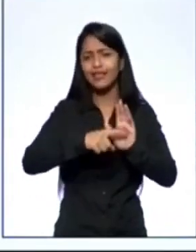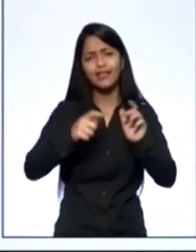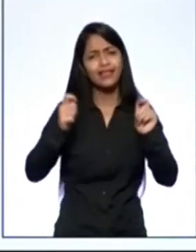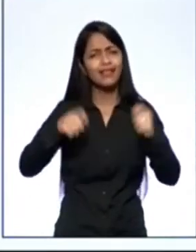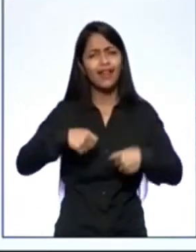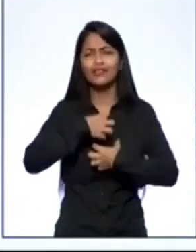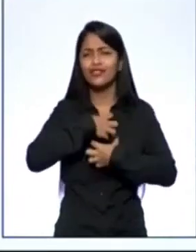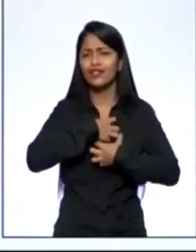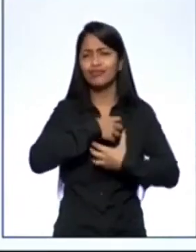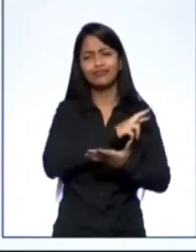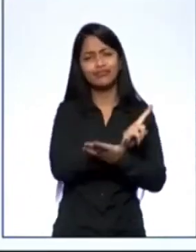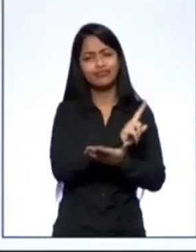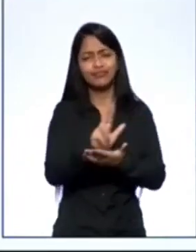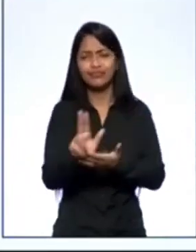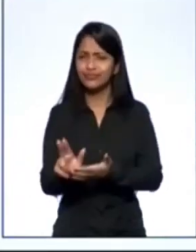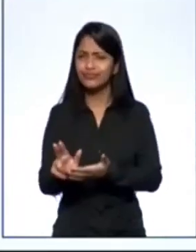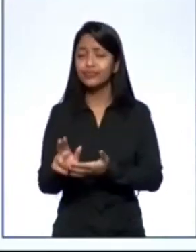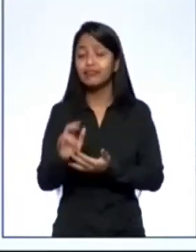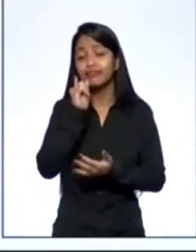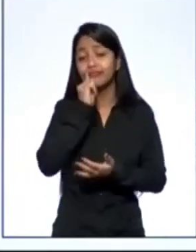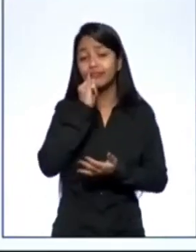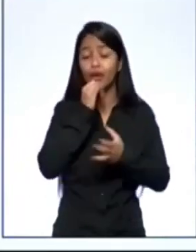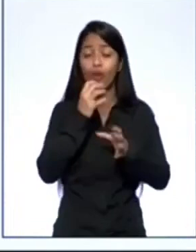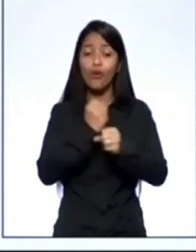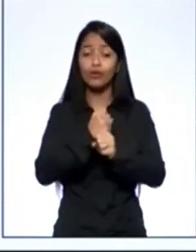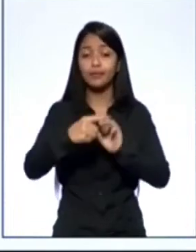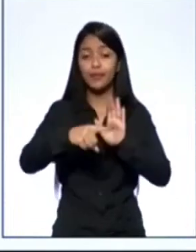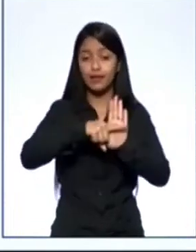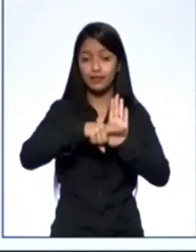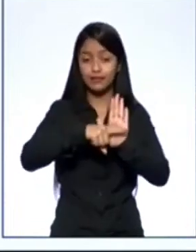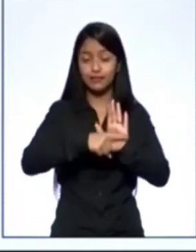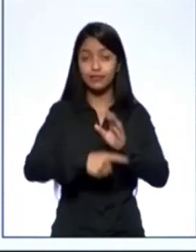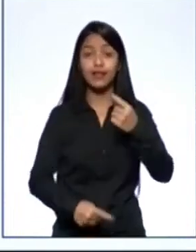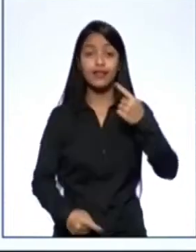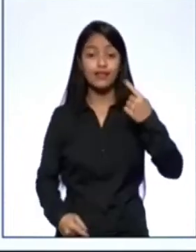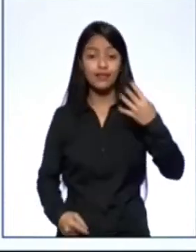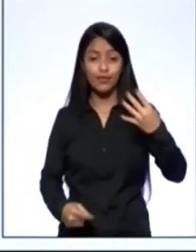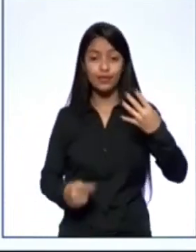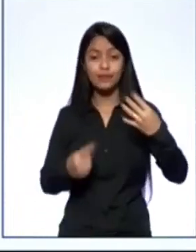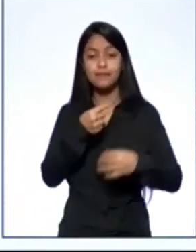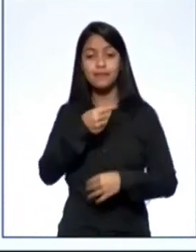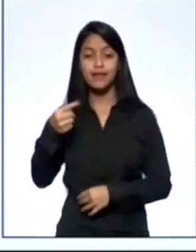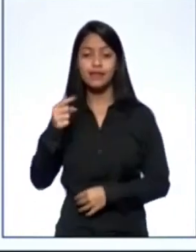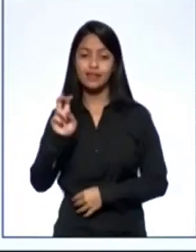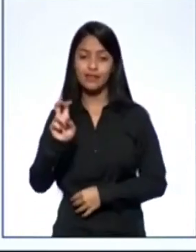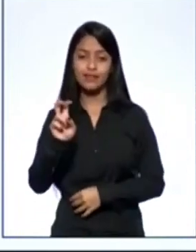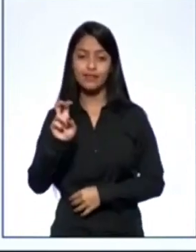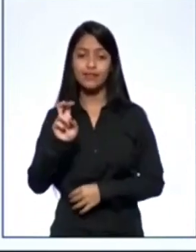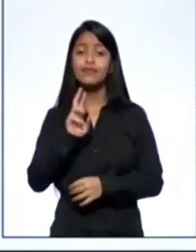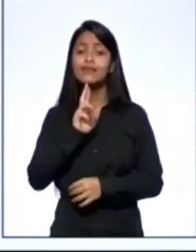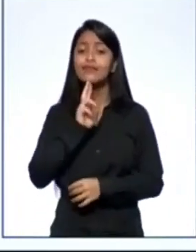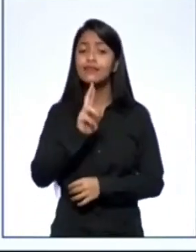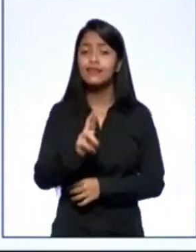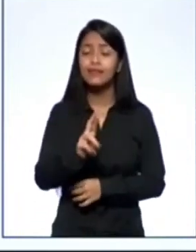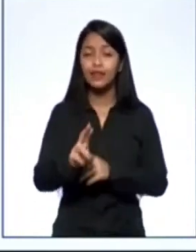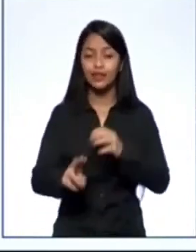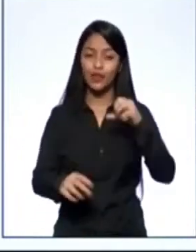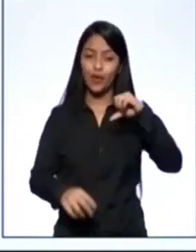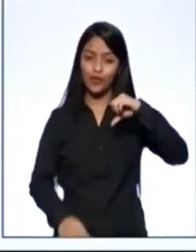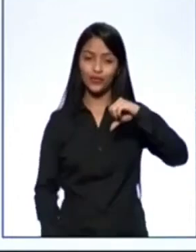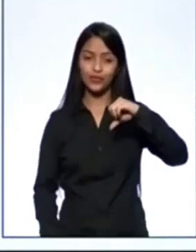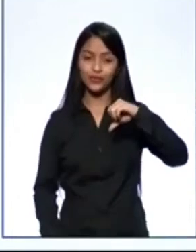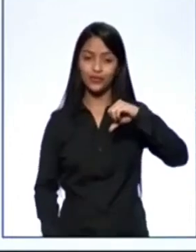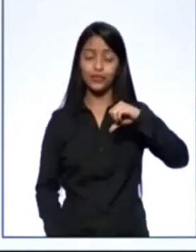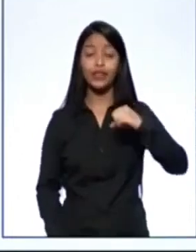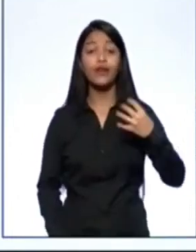possibilidades uma delas é uma conta de menos 14:30 no cinco da 94